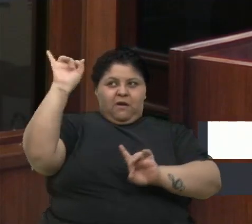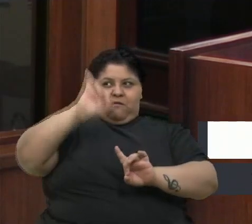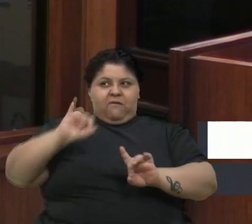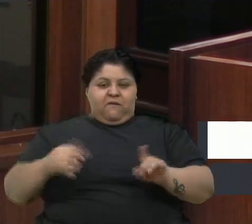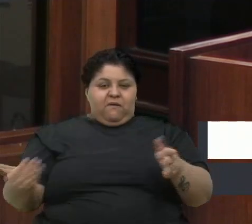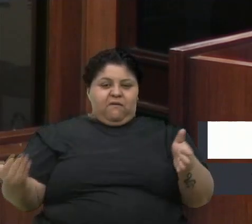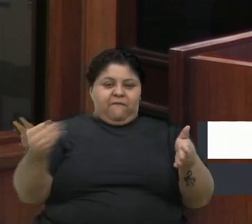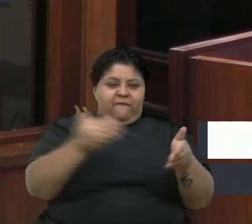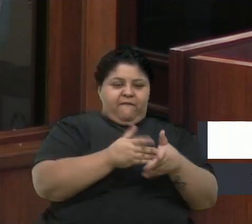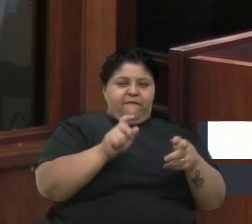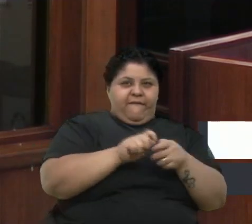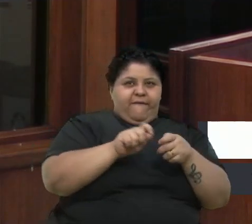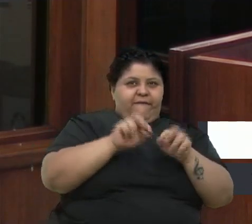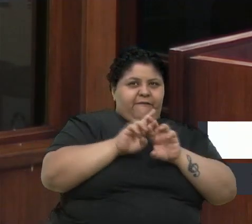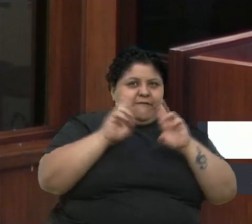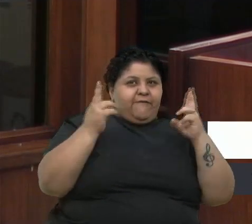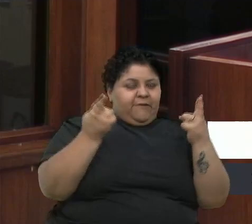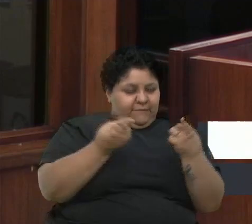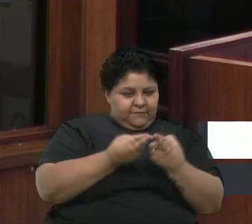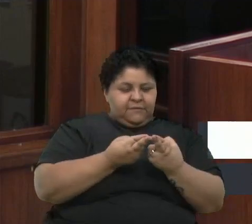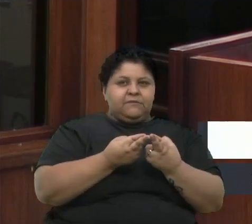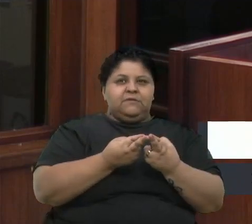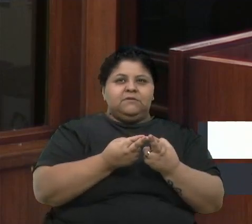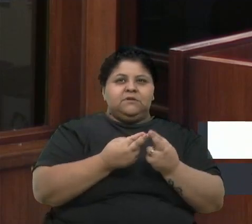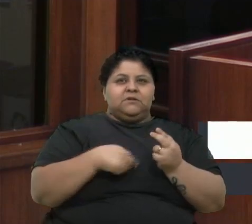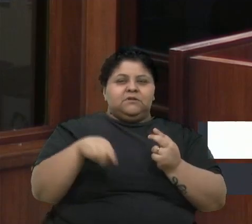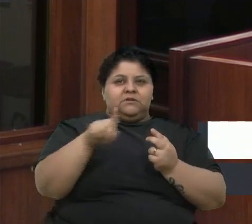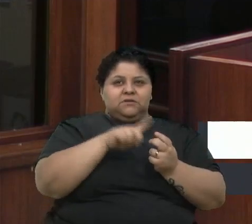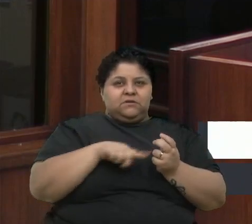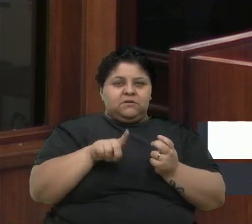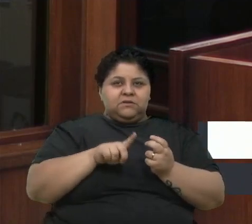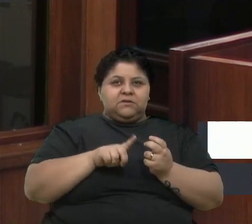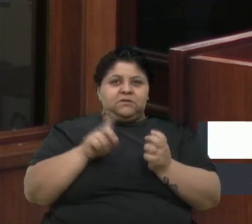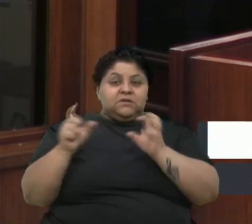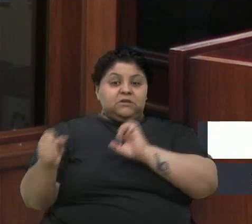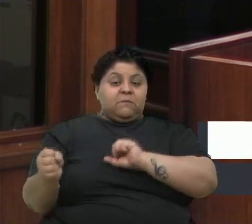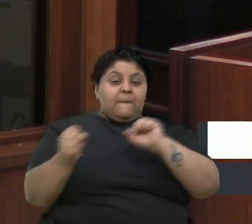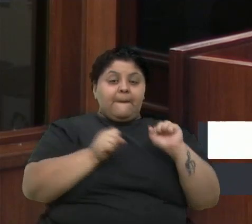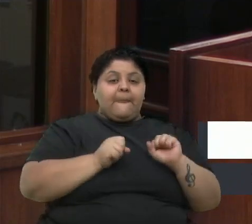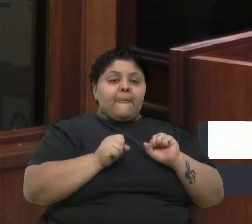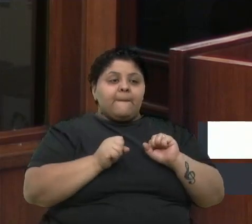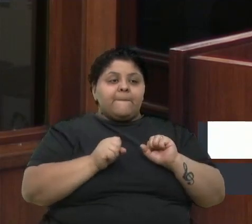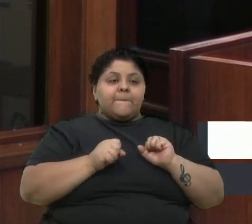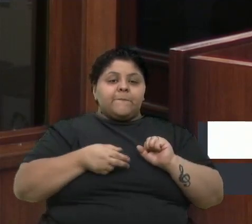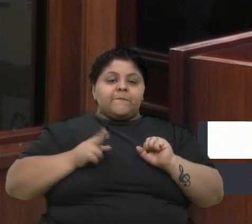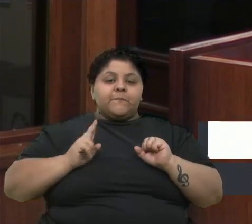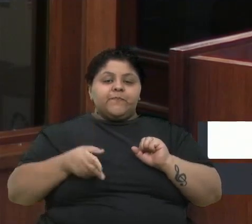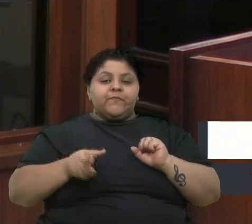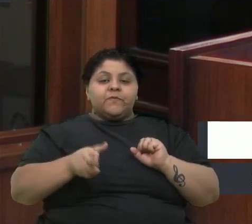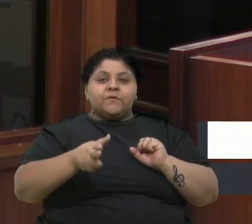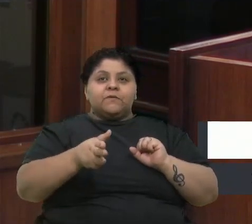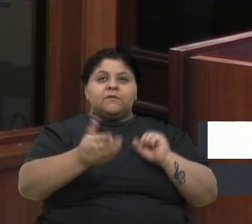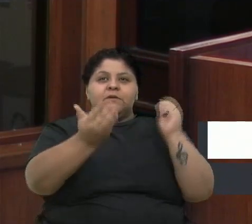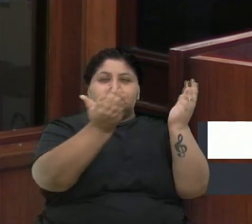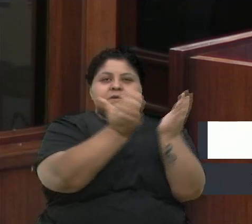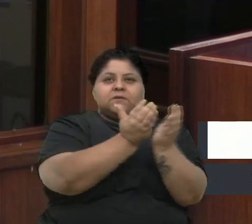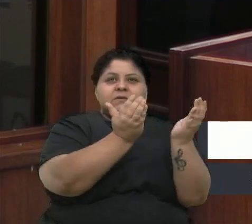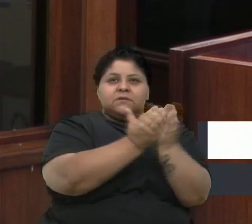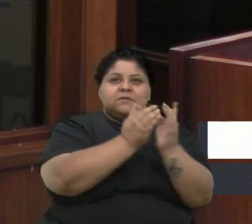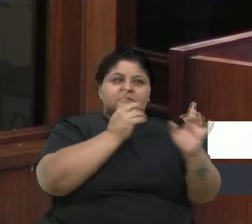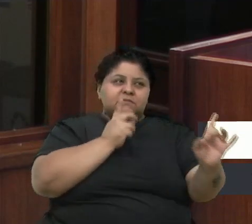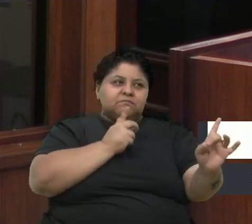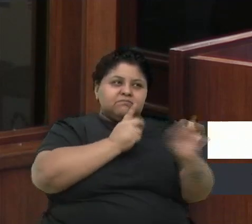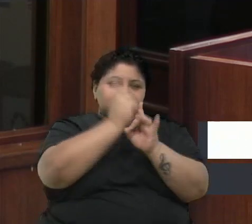a gente fará uma reunião junto com ele também para que a gente possa prosseguir nesses estudos e encontrar